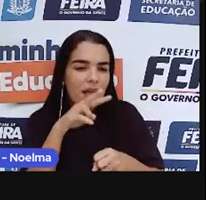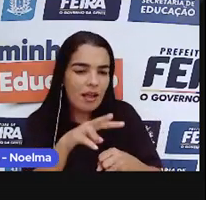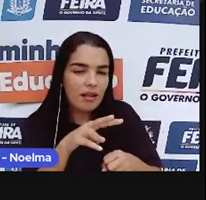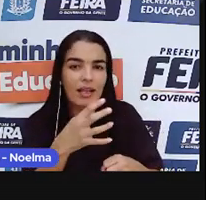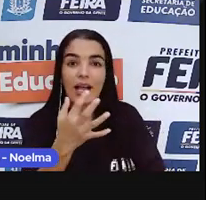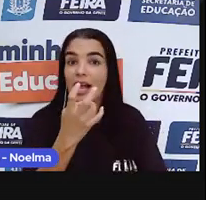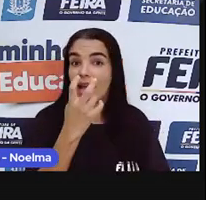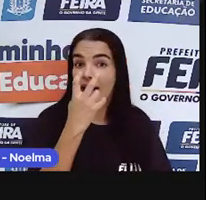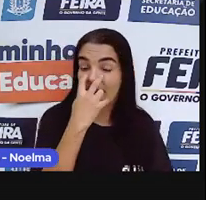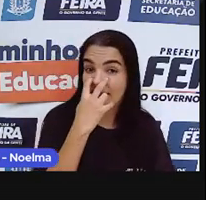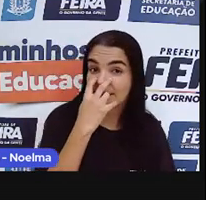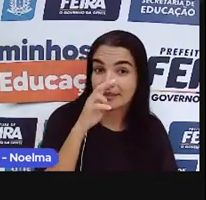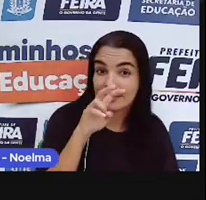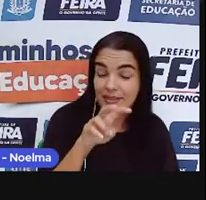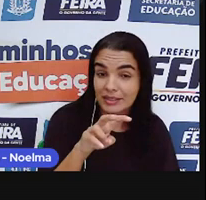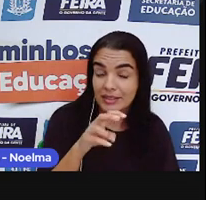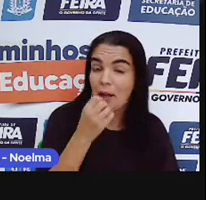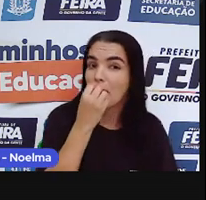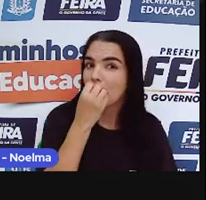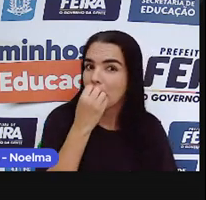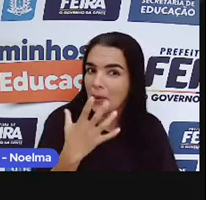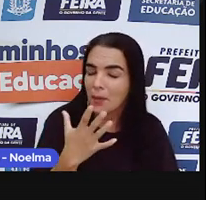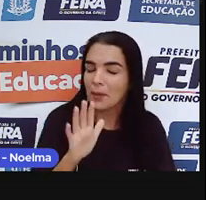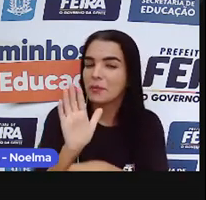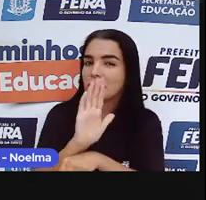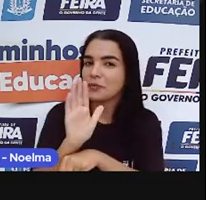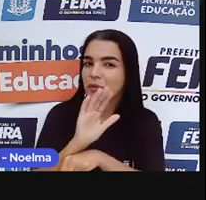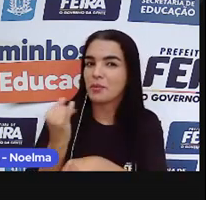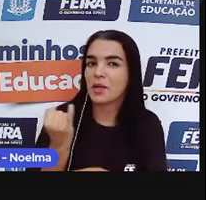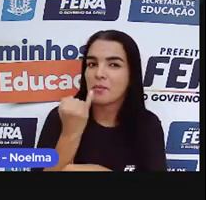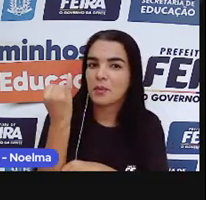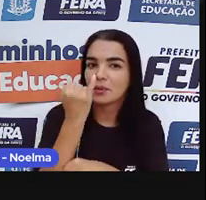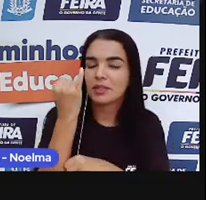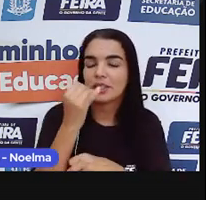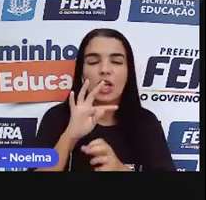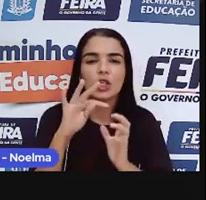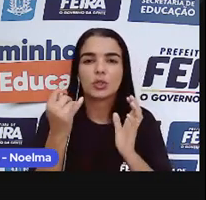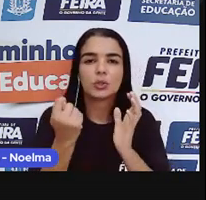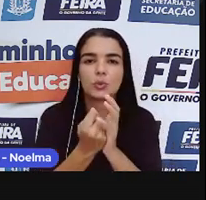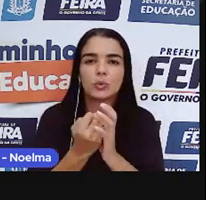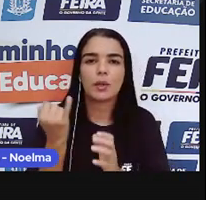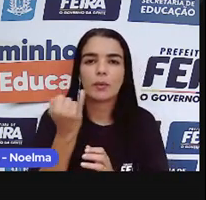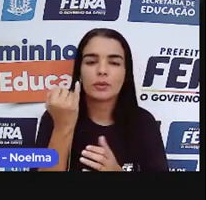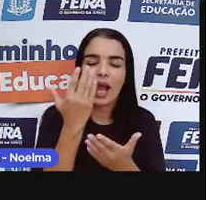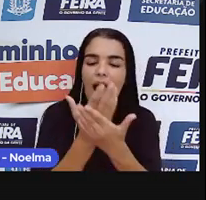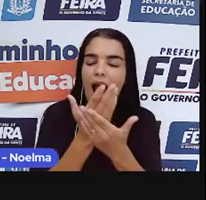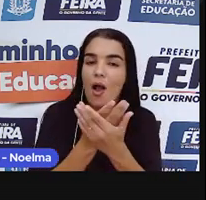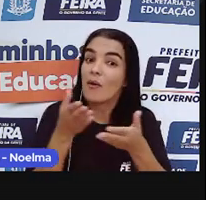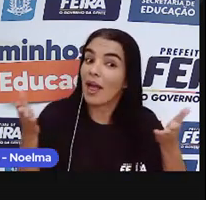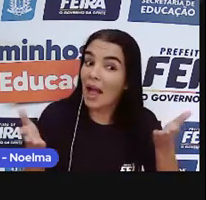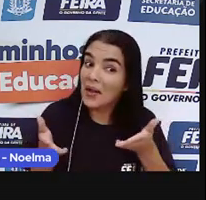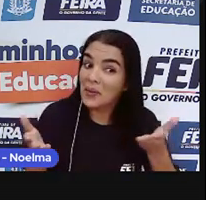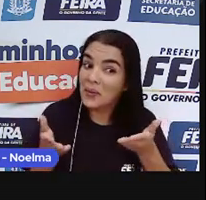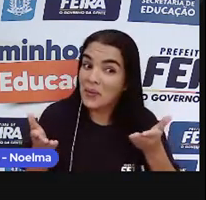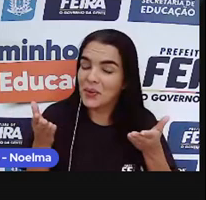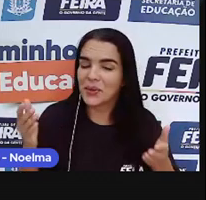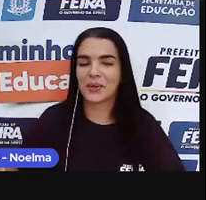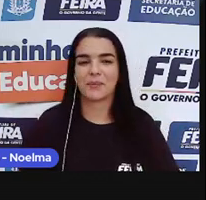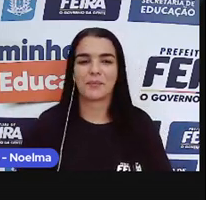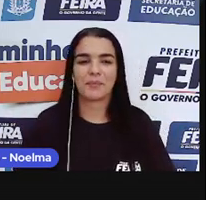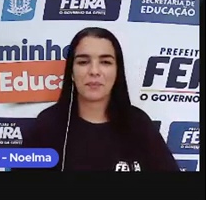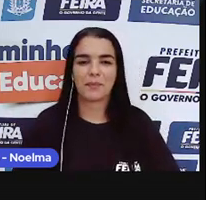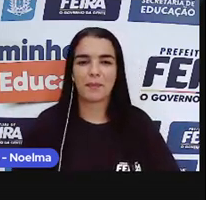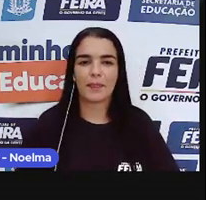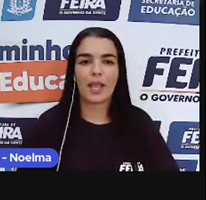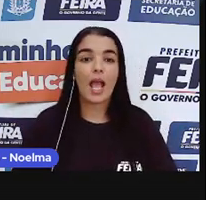vejam esse filme, que ele é bastante interessante, ele tem tudo a ver com a aula que nós teremos agora.